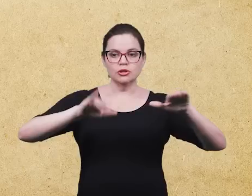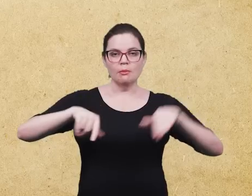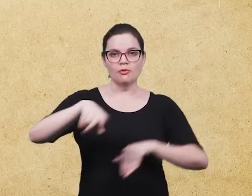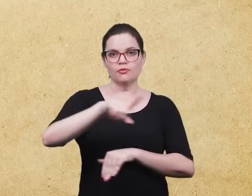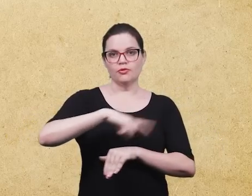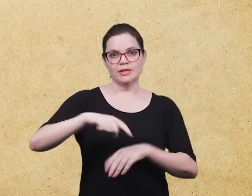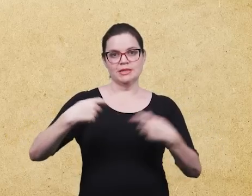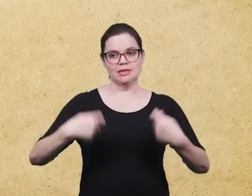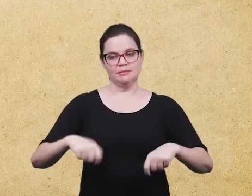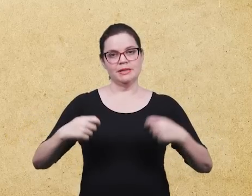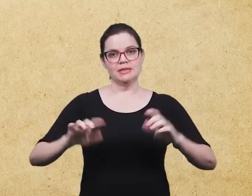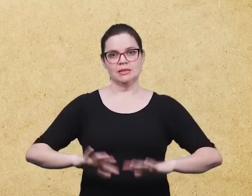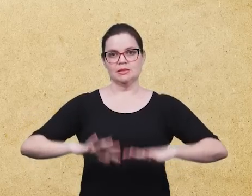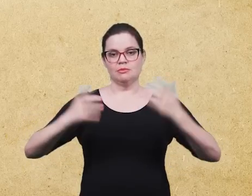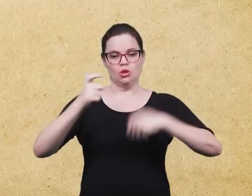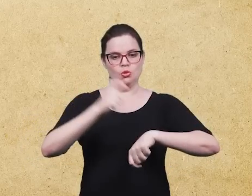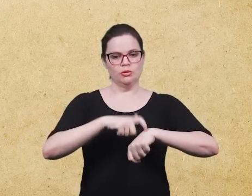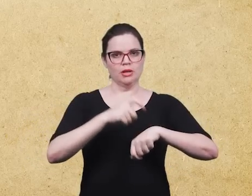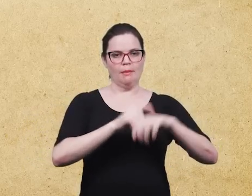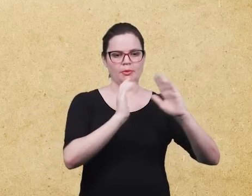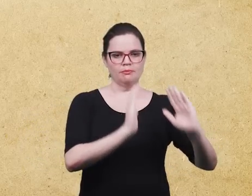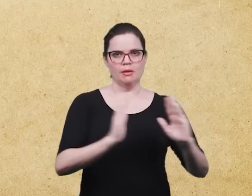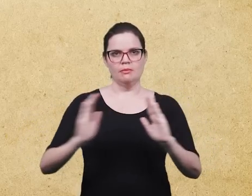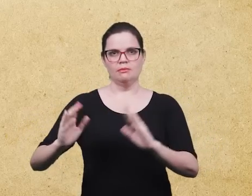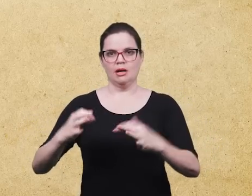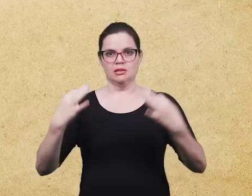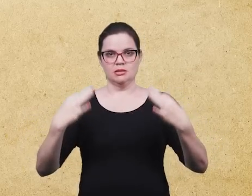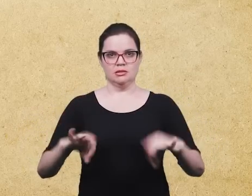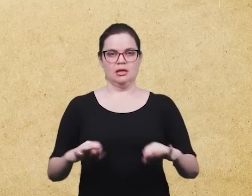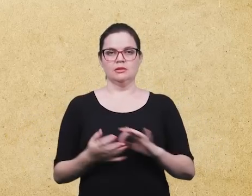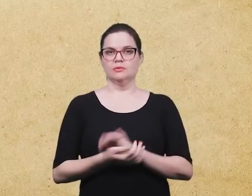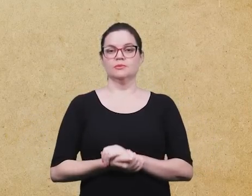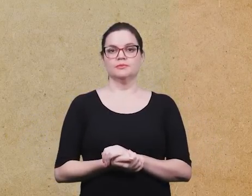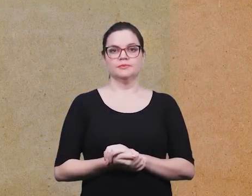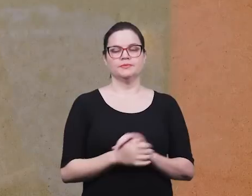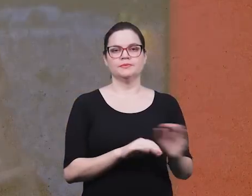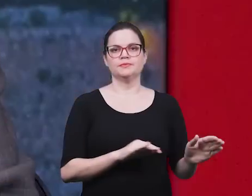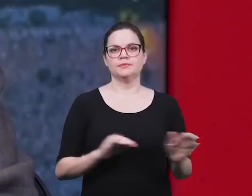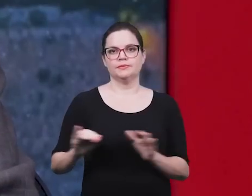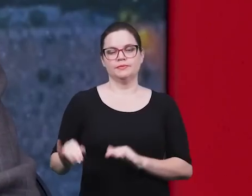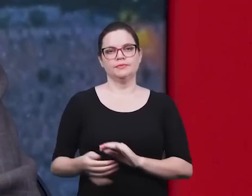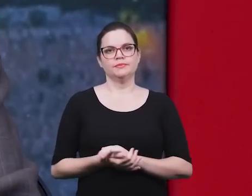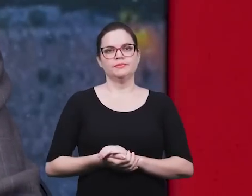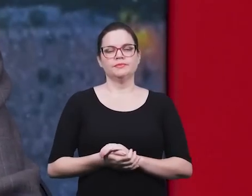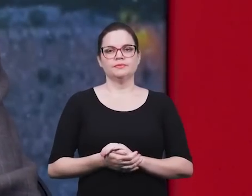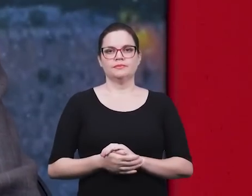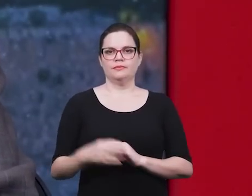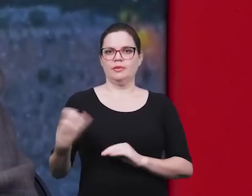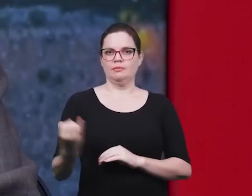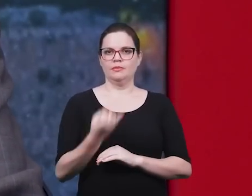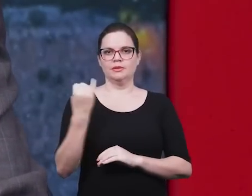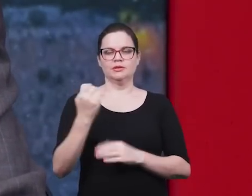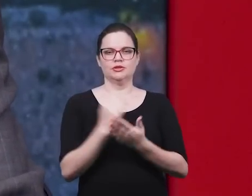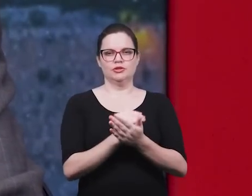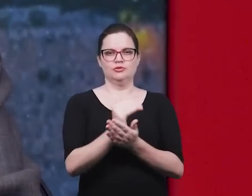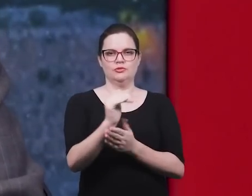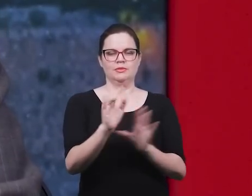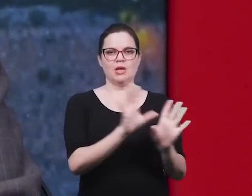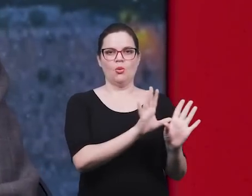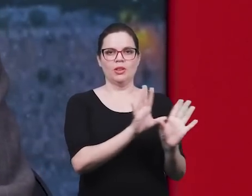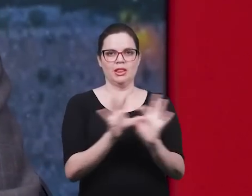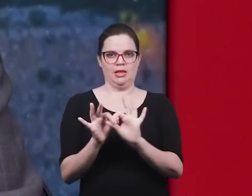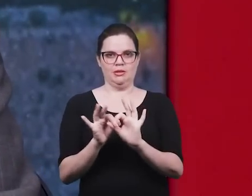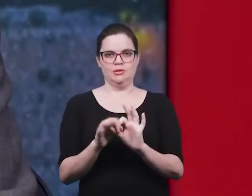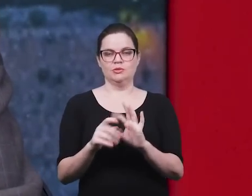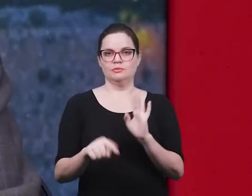convocareis no seu tempo determinado. Então é importante nós começarmos a fazer uma contextualização,